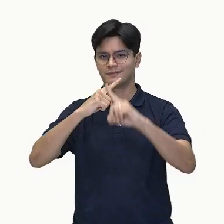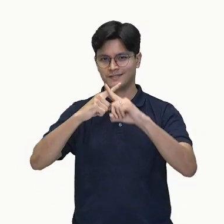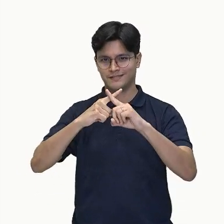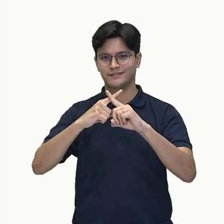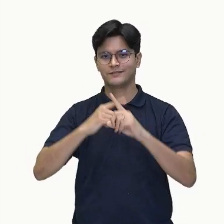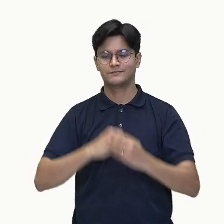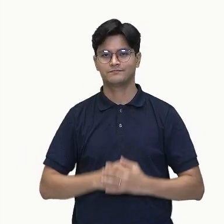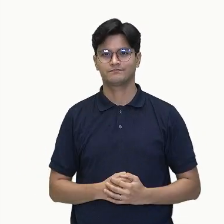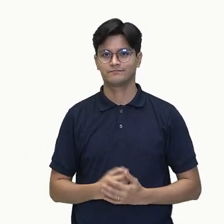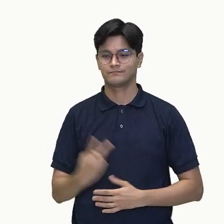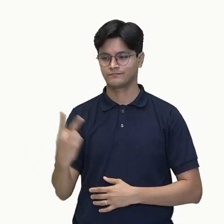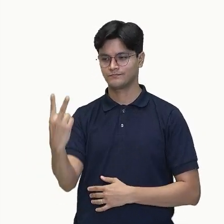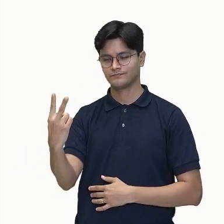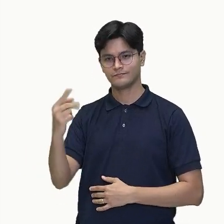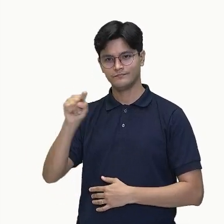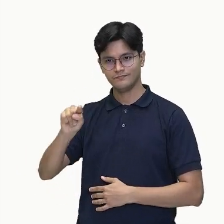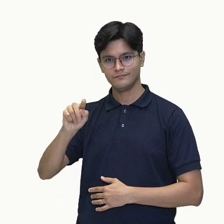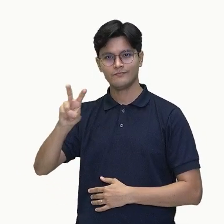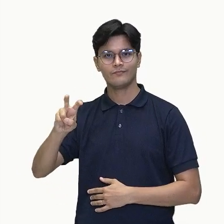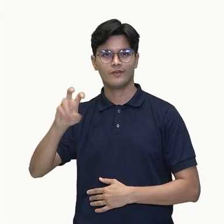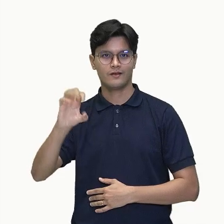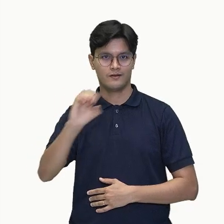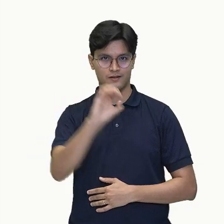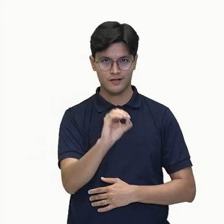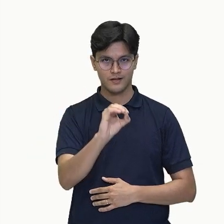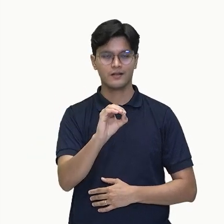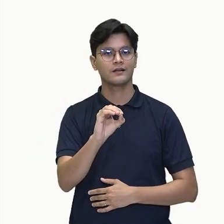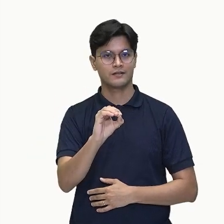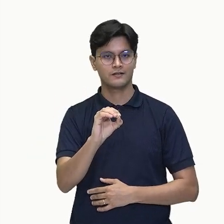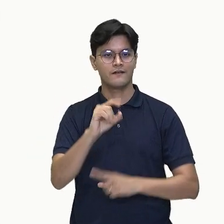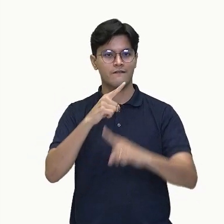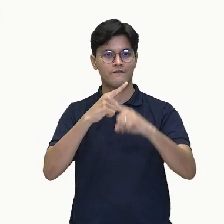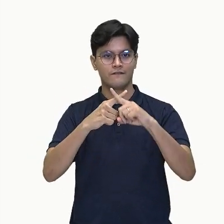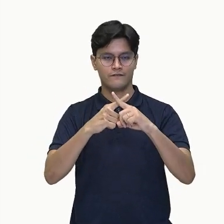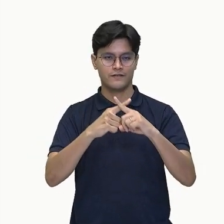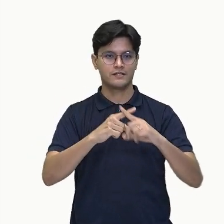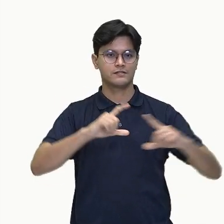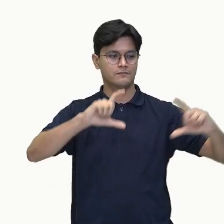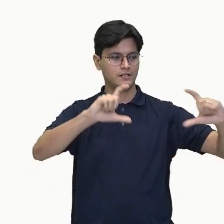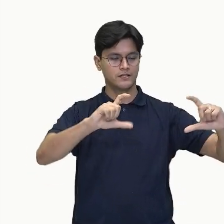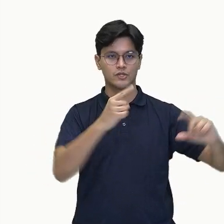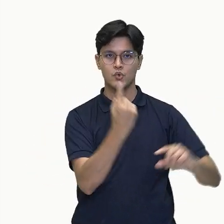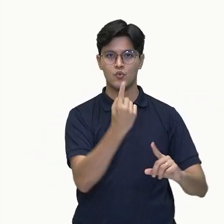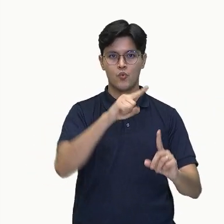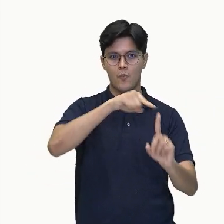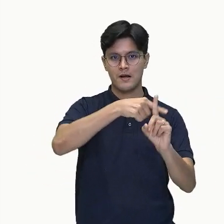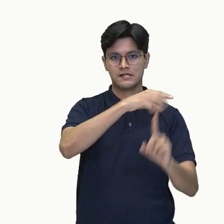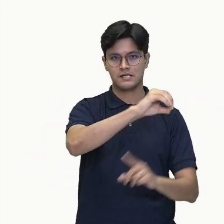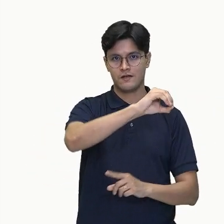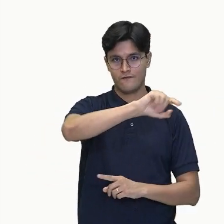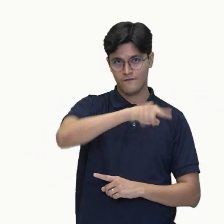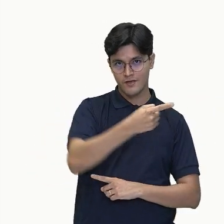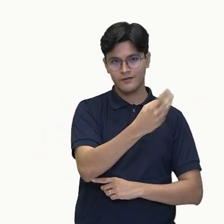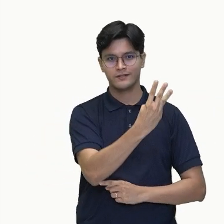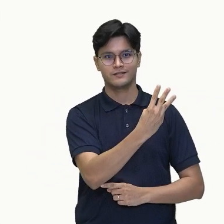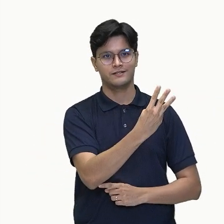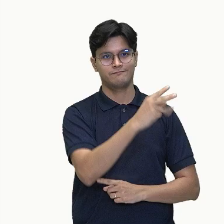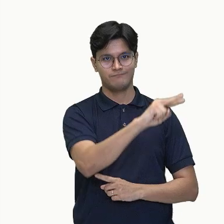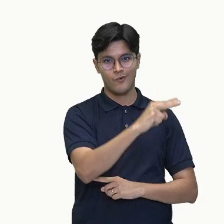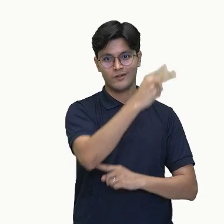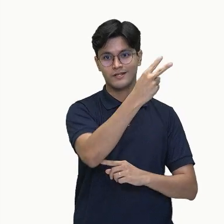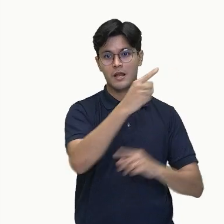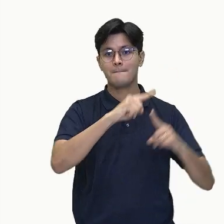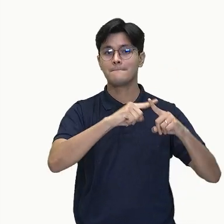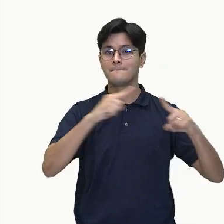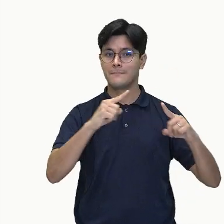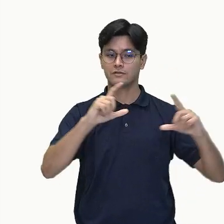o 2.500, o outro deles é o parênteses elevado ao quadrado. Só que, dentro dos